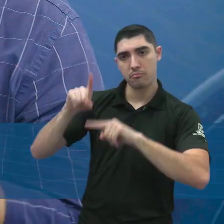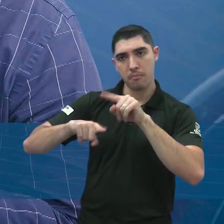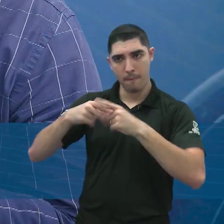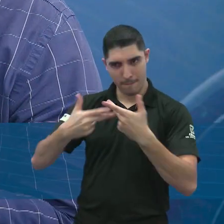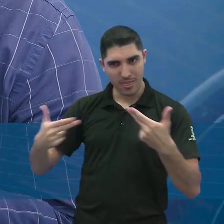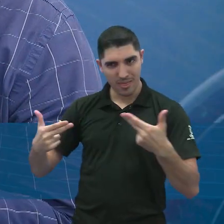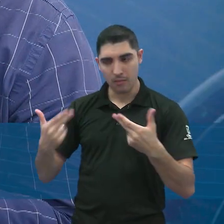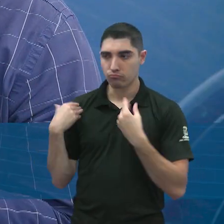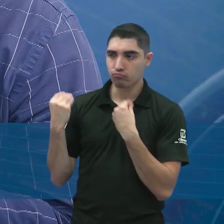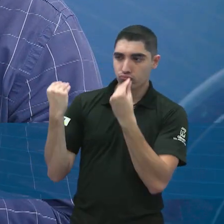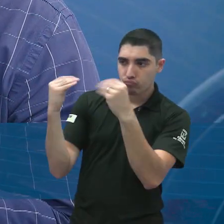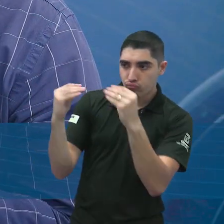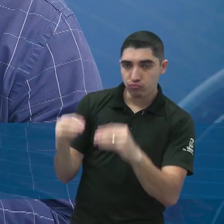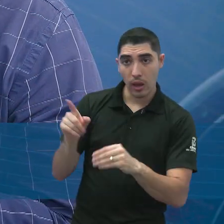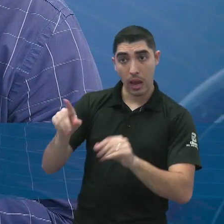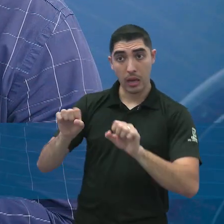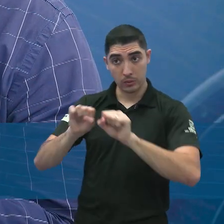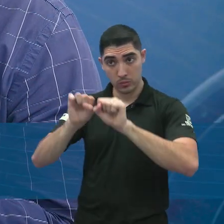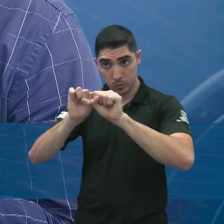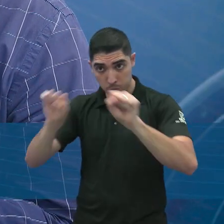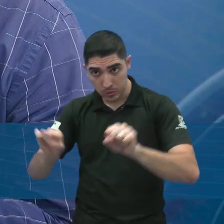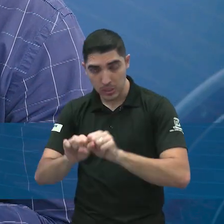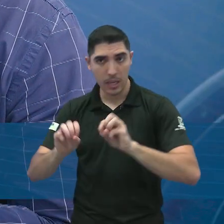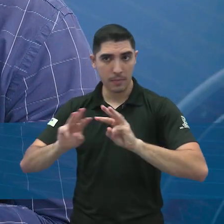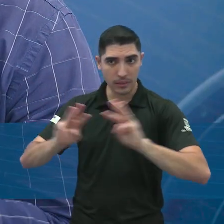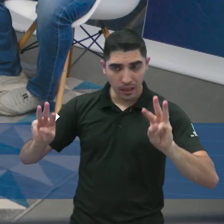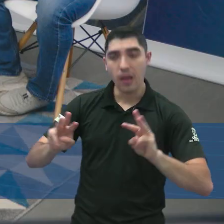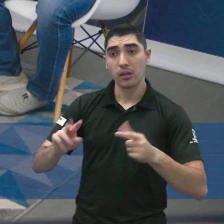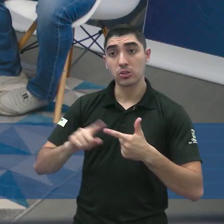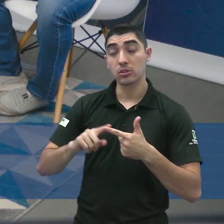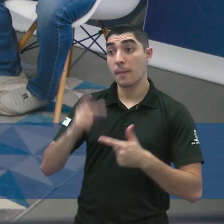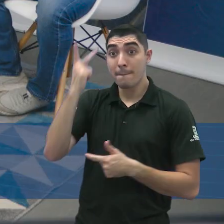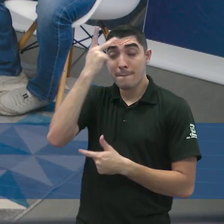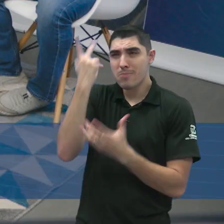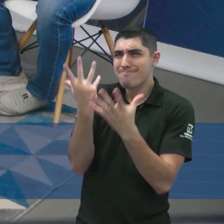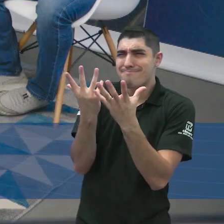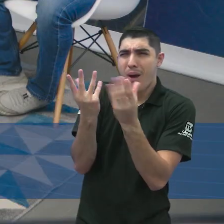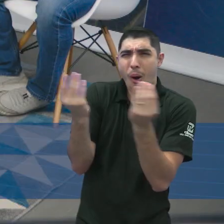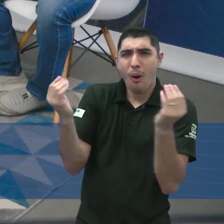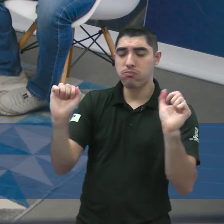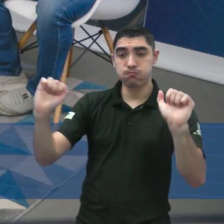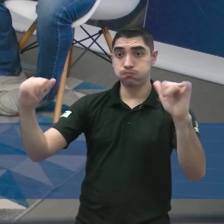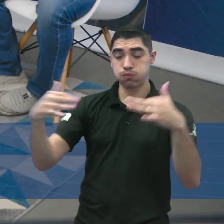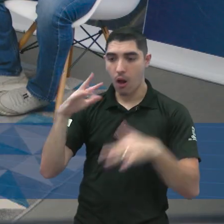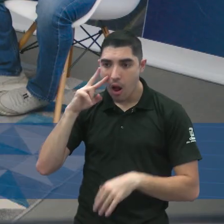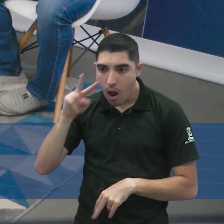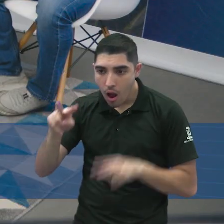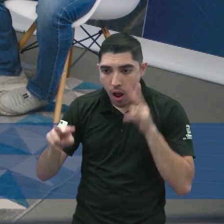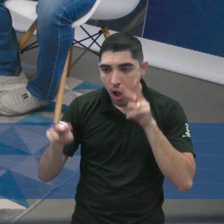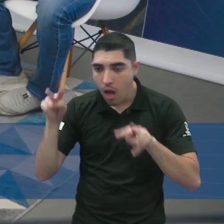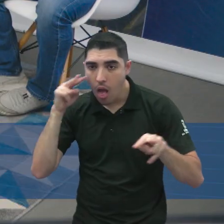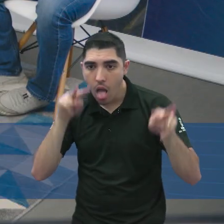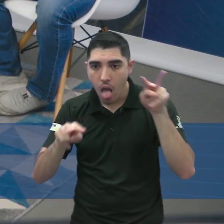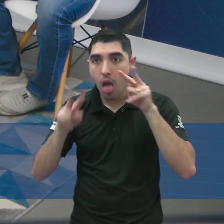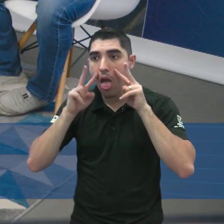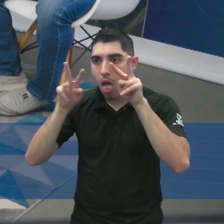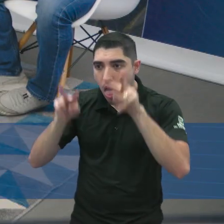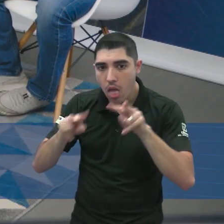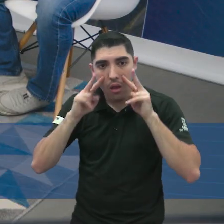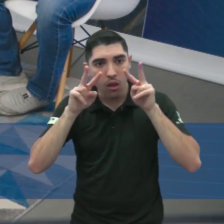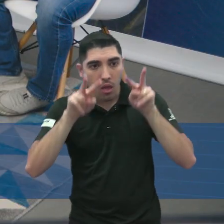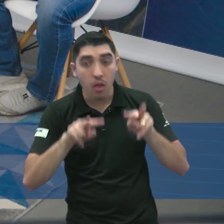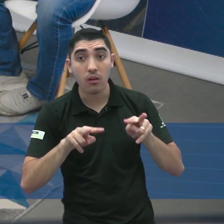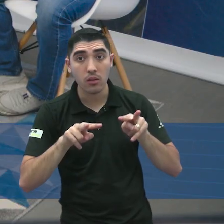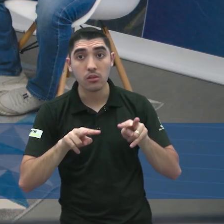produtos dentro das plataformas, você ganha ali uma vitrine de milhões de acessos. Eu costumo comparar de ter o seu e-commerce próprio e vender